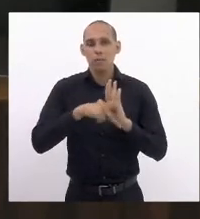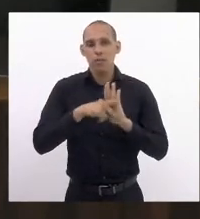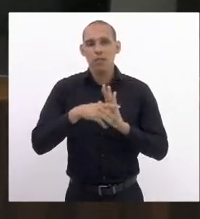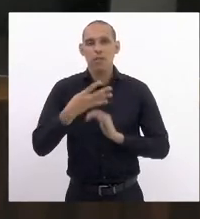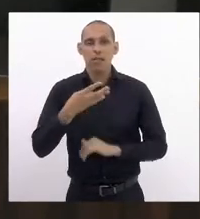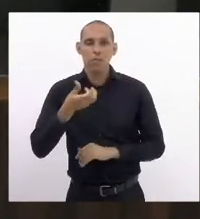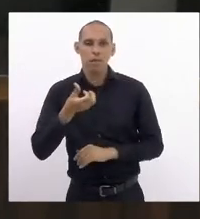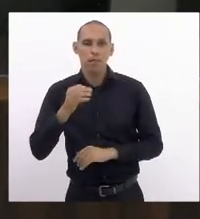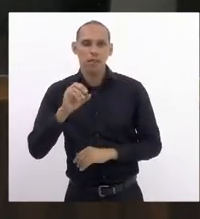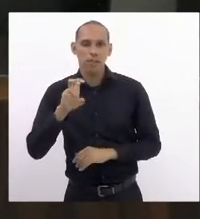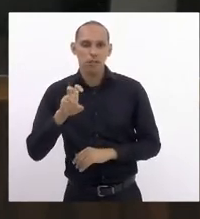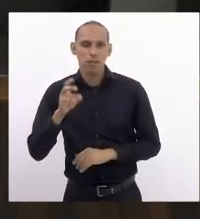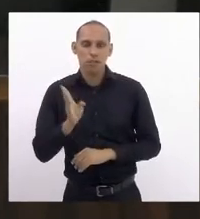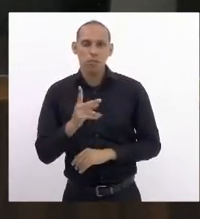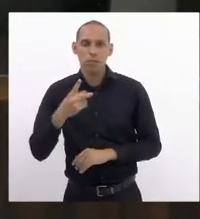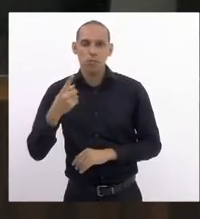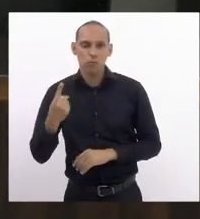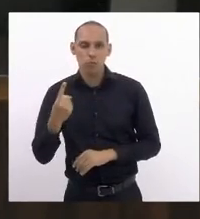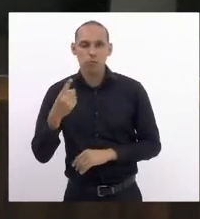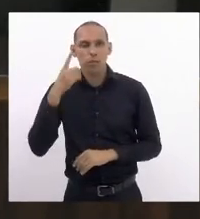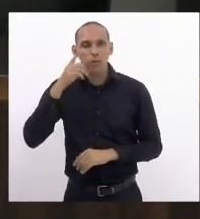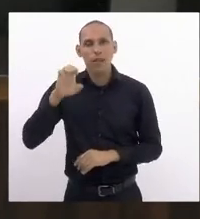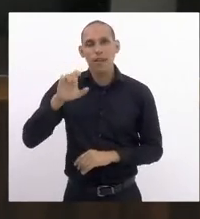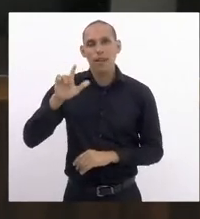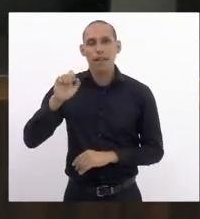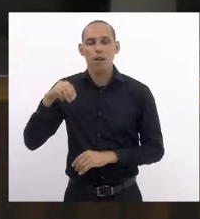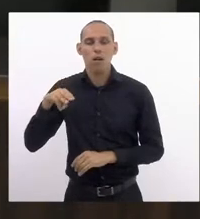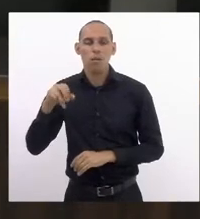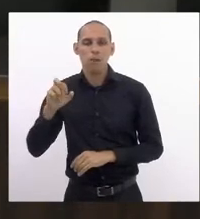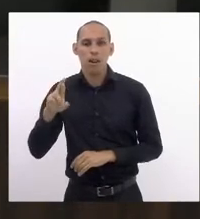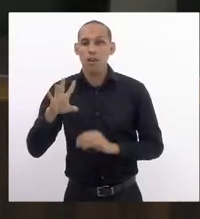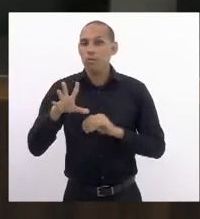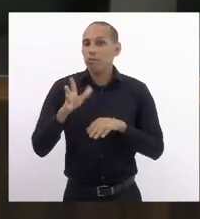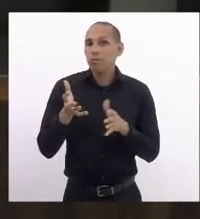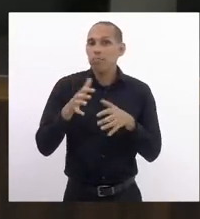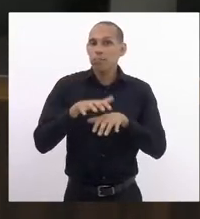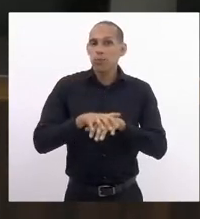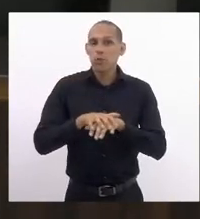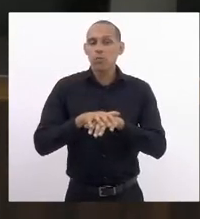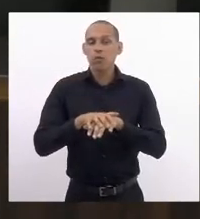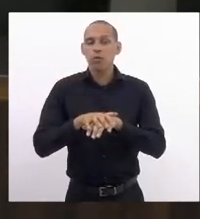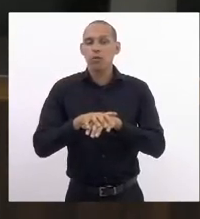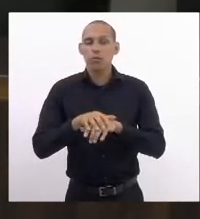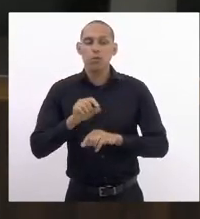de 21, de autoria do deputado Eliomar Coelho, que autoriza a inclusão de critério